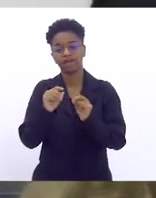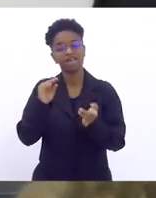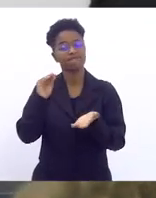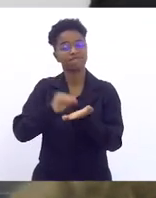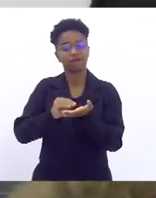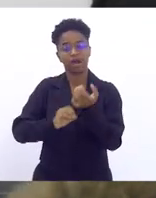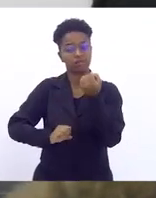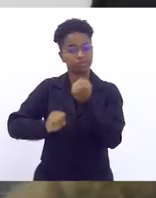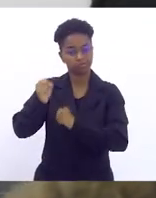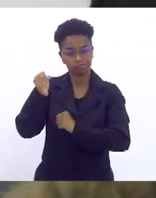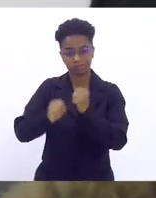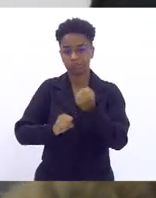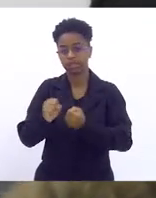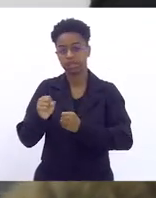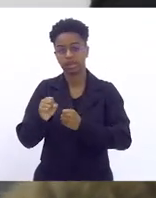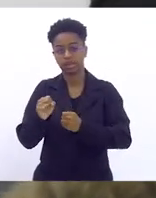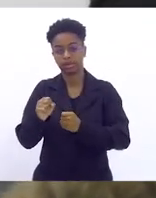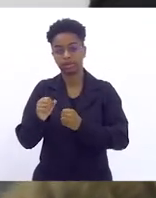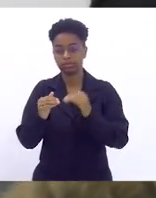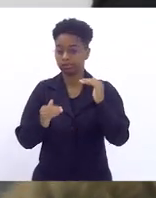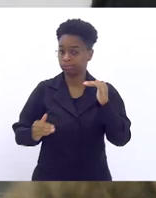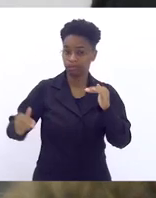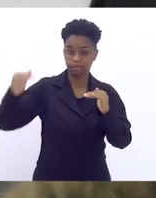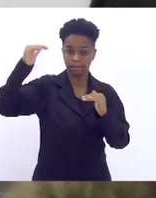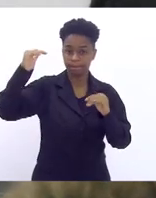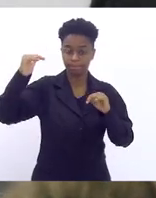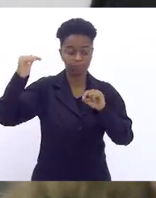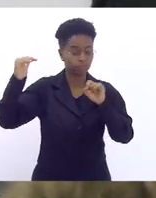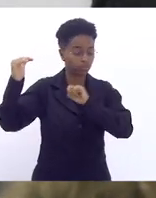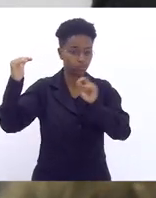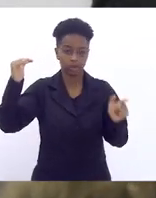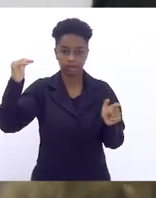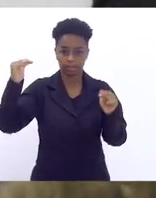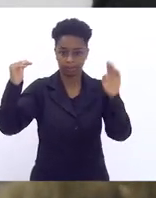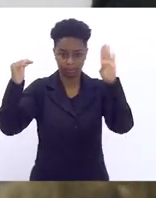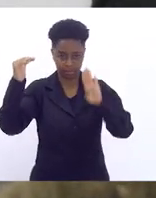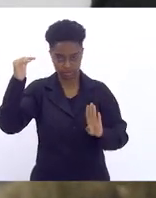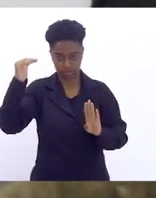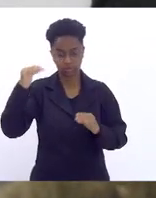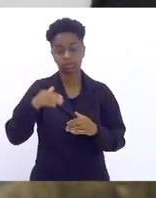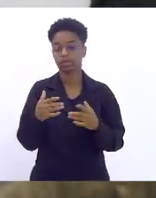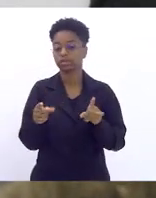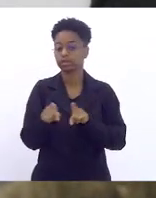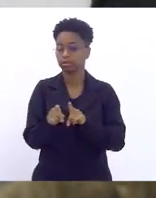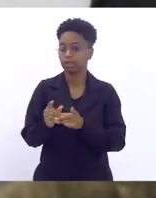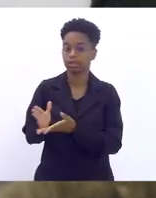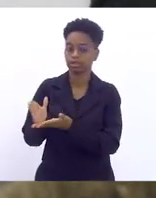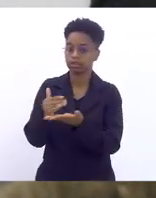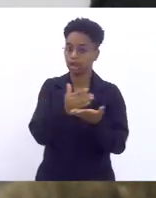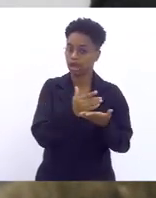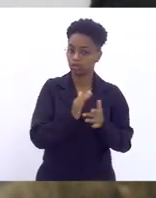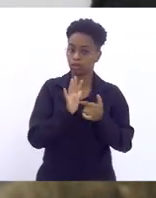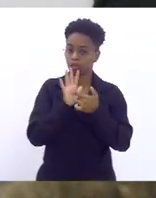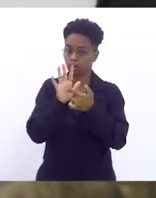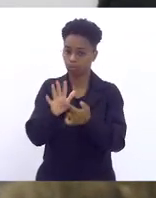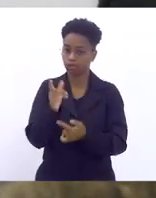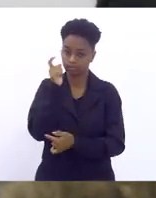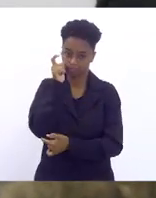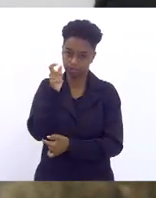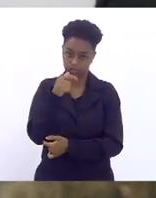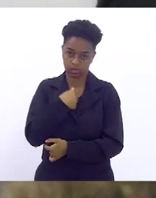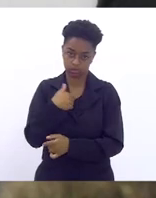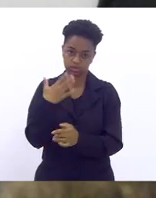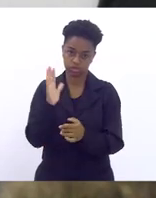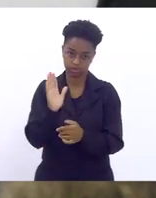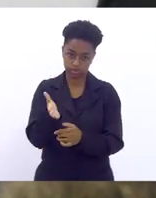acima da desindustrialização nacional que também é fato e tem dado interessantíssimo Eu já falei isso com a